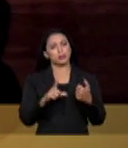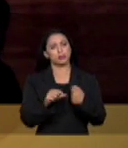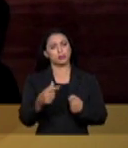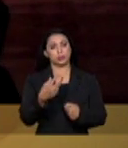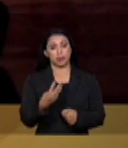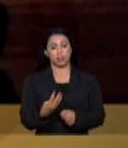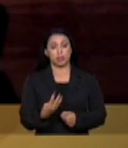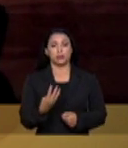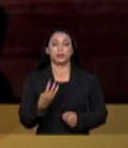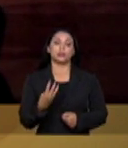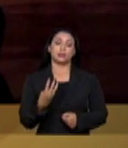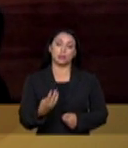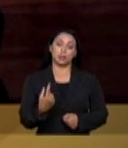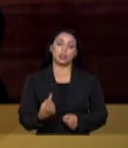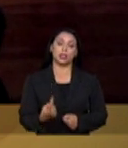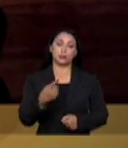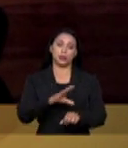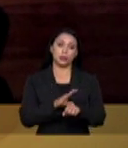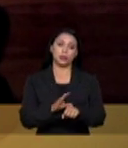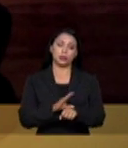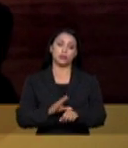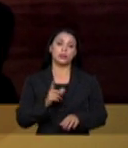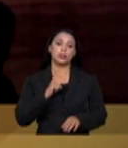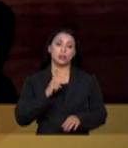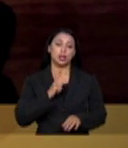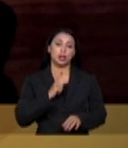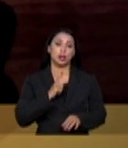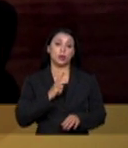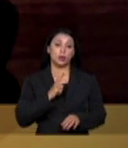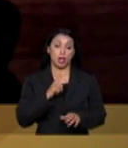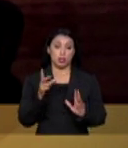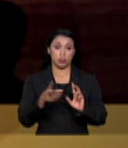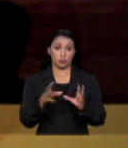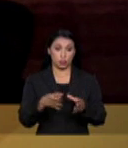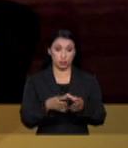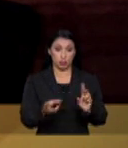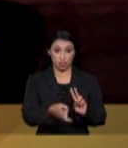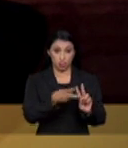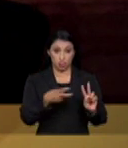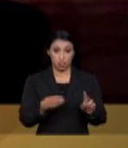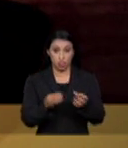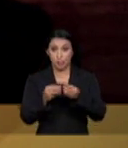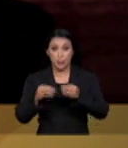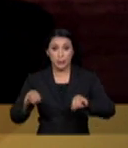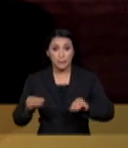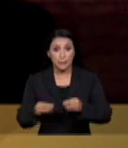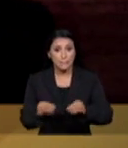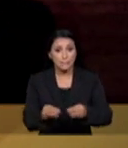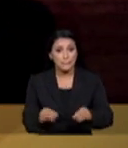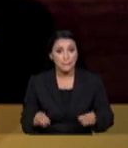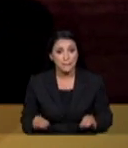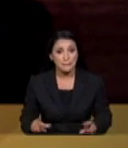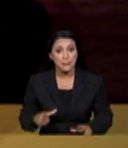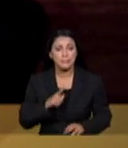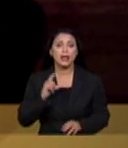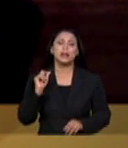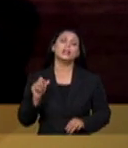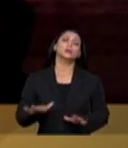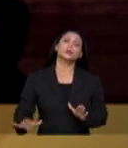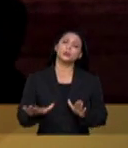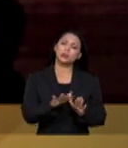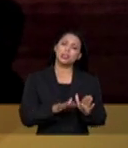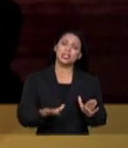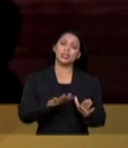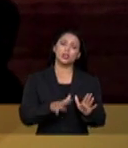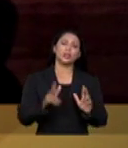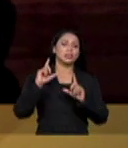concessão Federal incorrendo em prejuízo as comunidades indígenas que se viram alijados de parar no seu